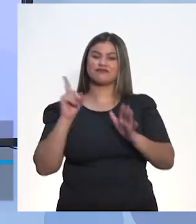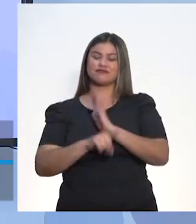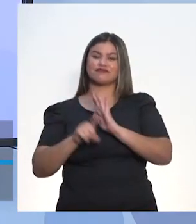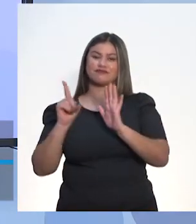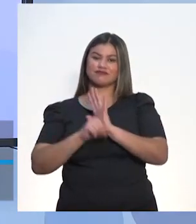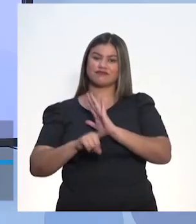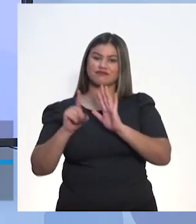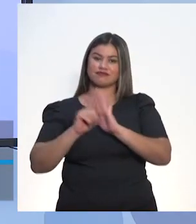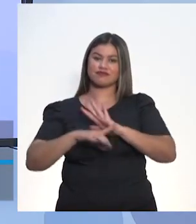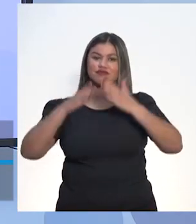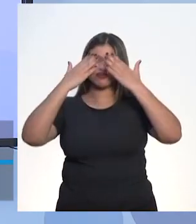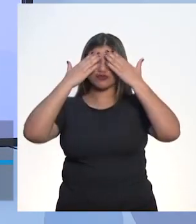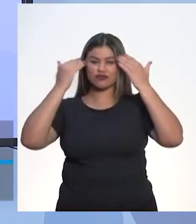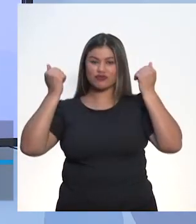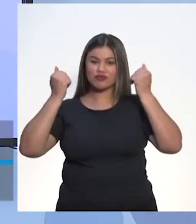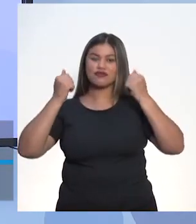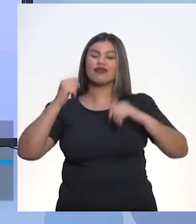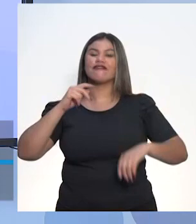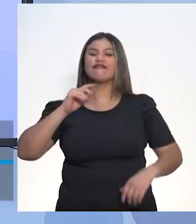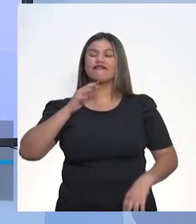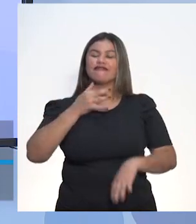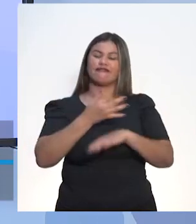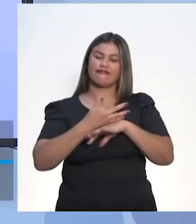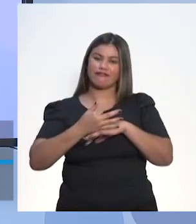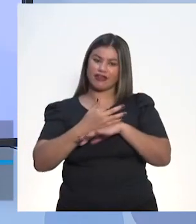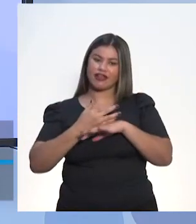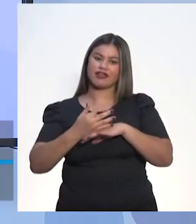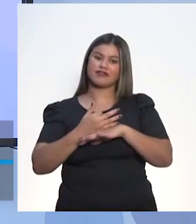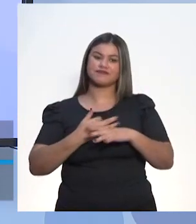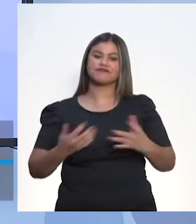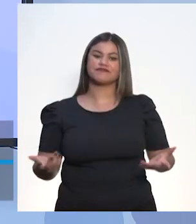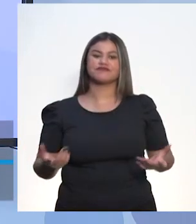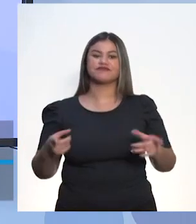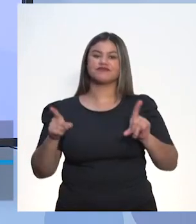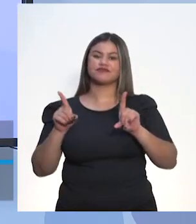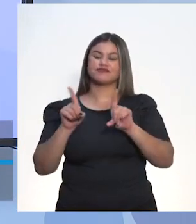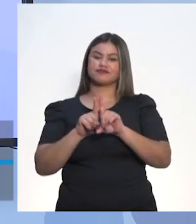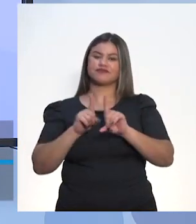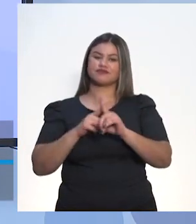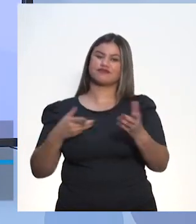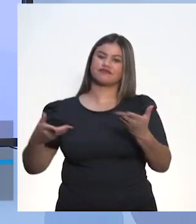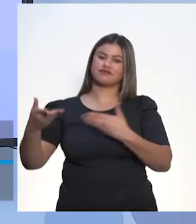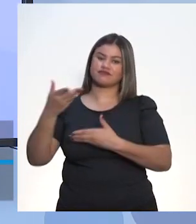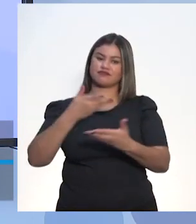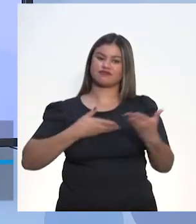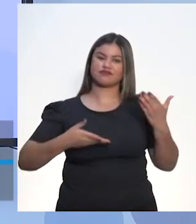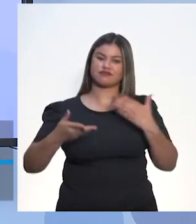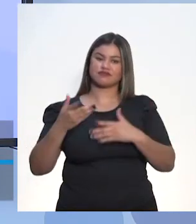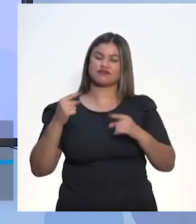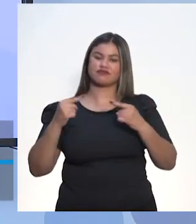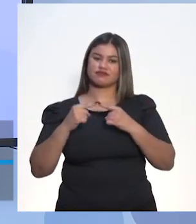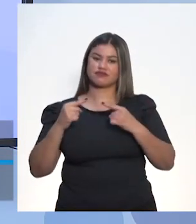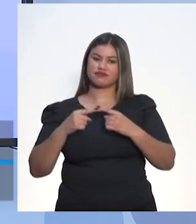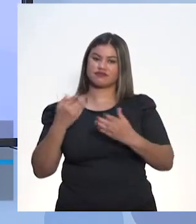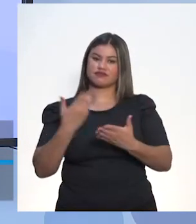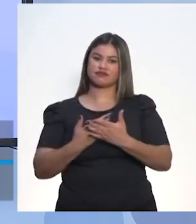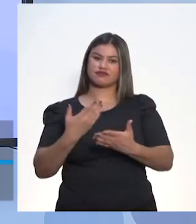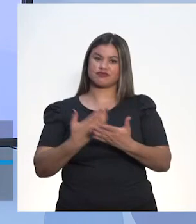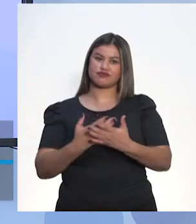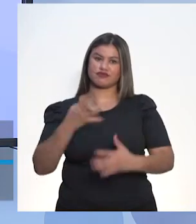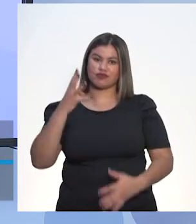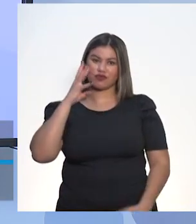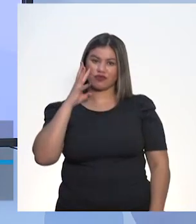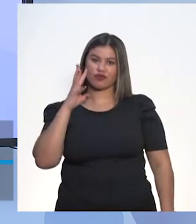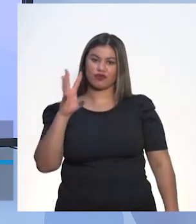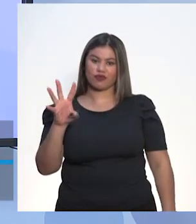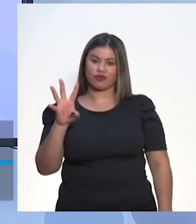está de férias, tá bom? E em alguns momentos também acontece o nosso rodízio aqui, porque são 4 aulas por dia, né, Osmar? É isso aí.